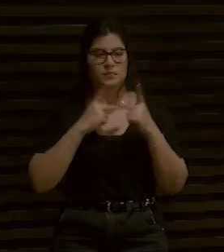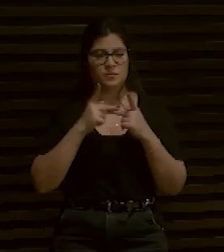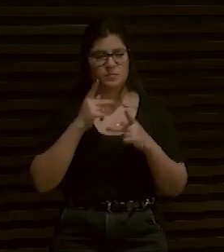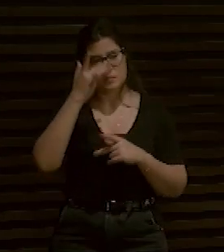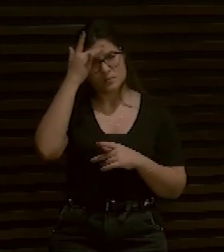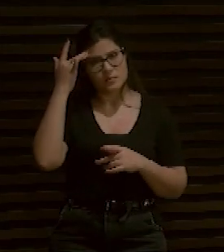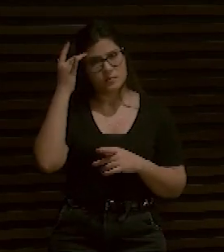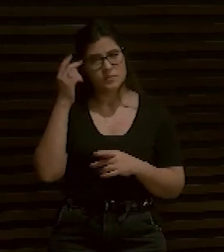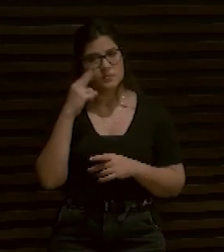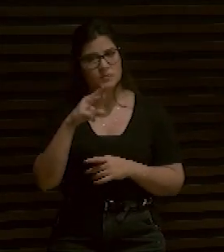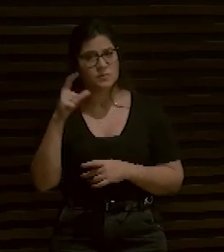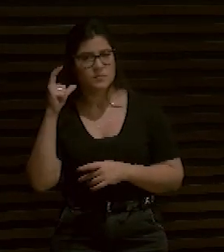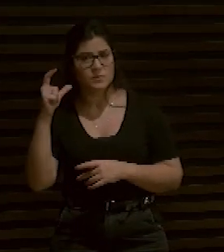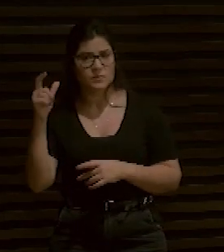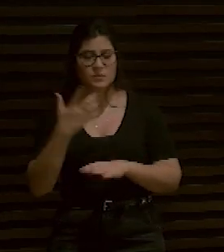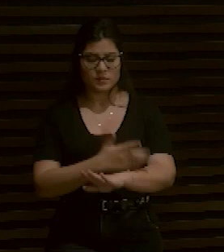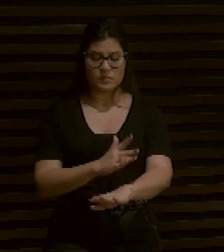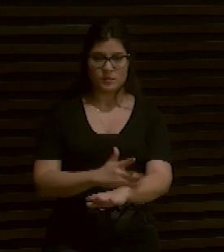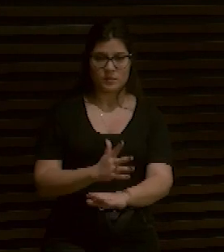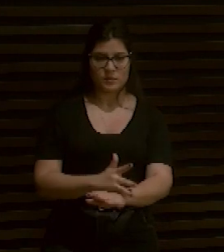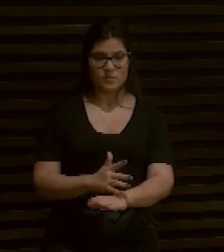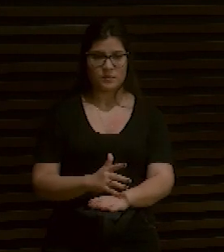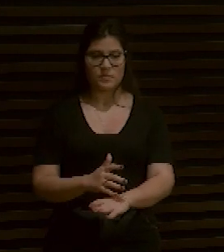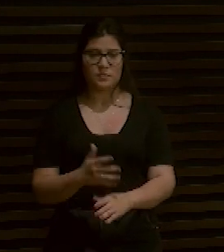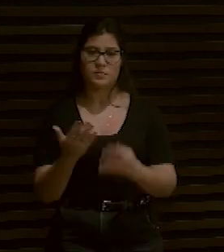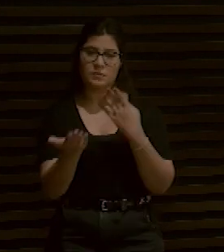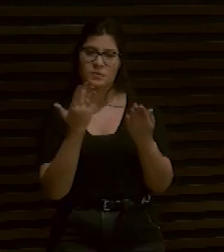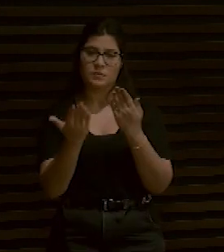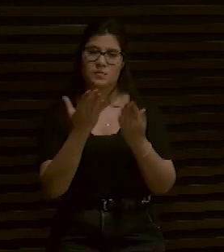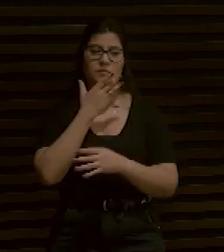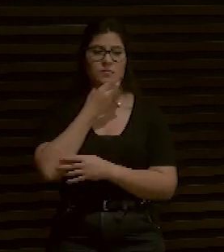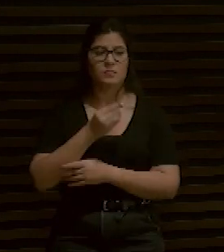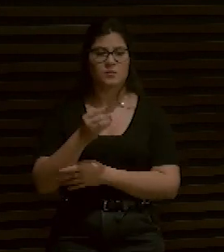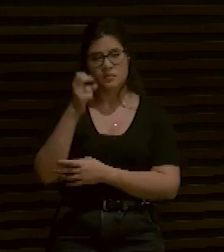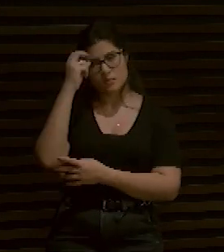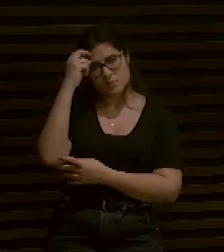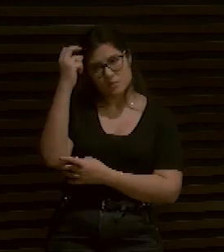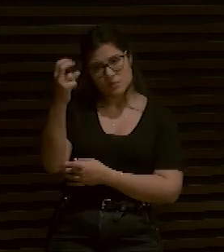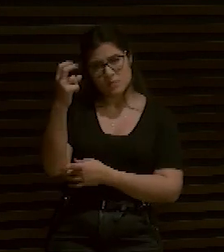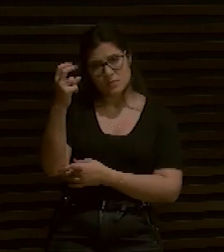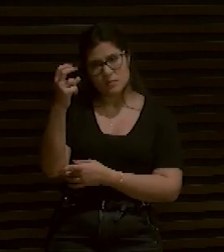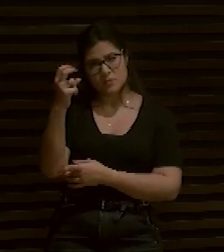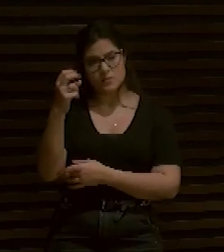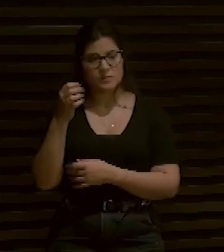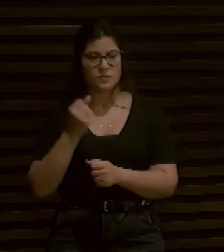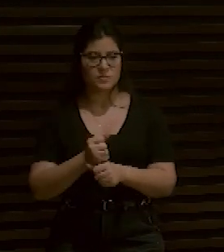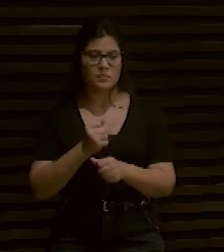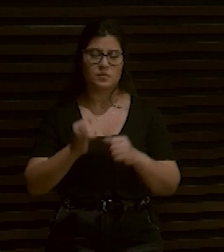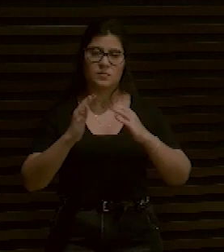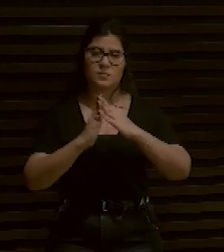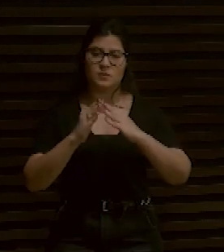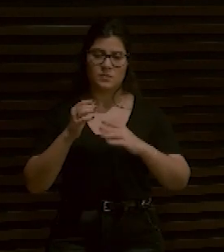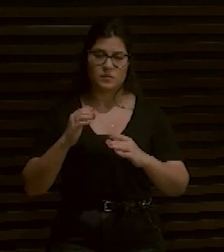minhas palavras e as pratica, será comparado a um homem prudente que edificou a sua